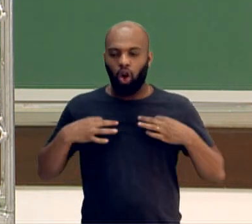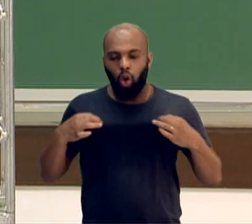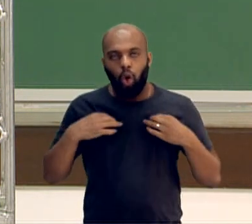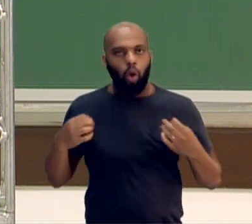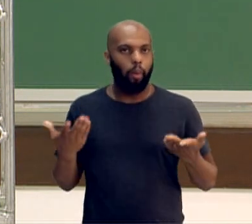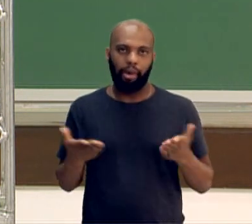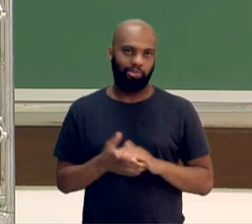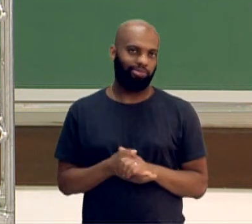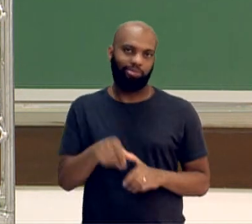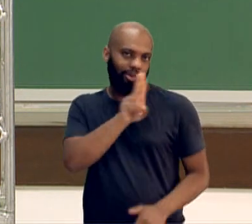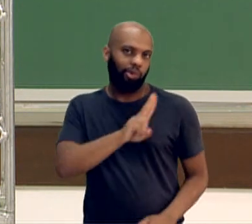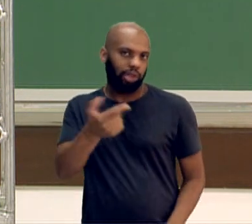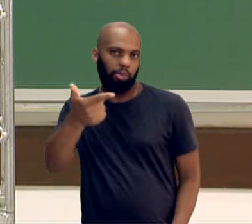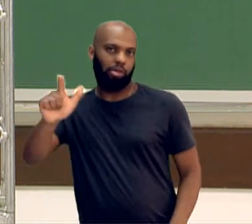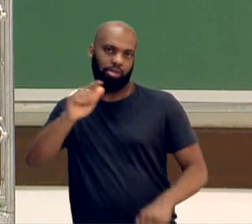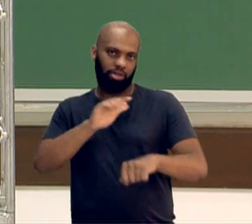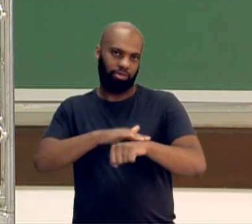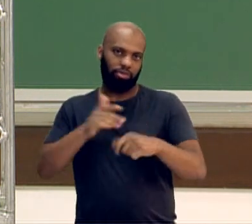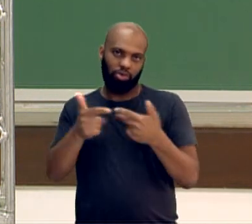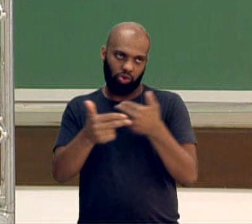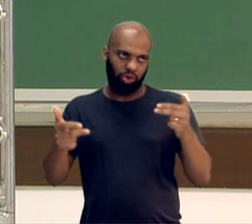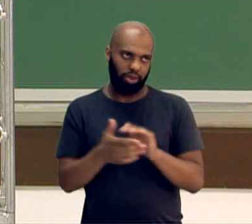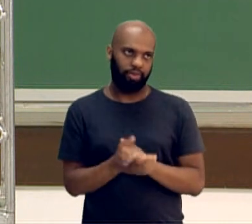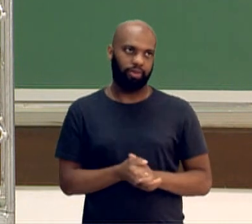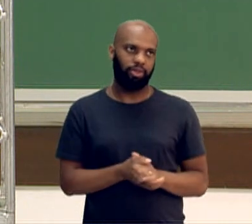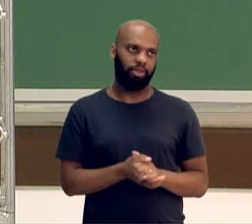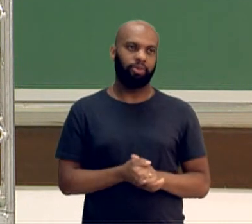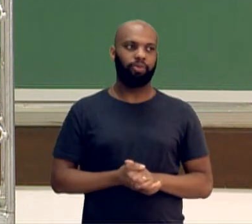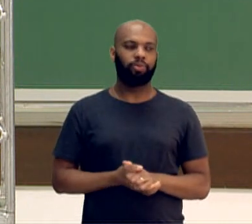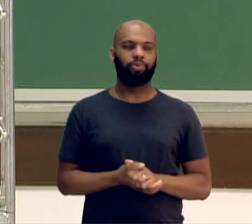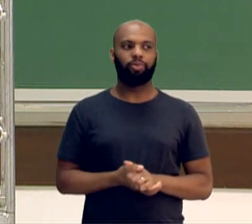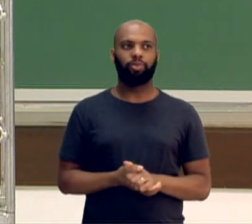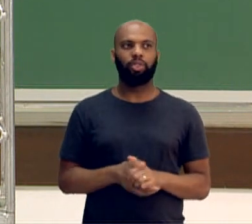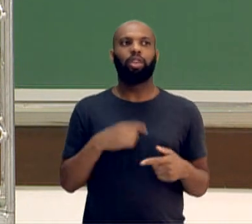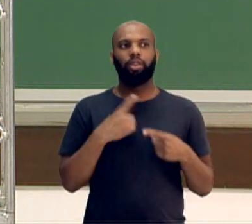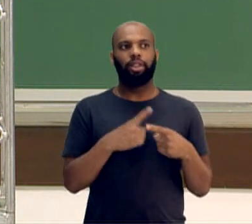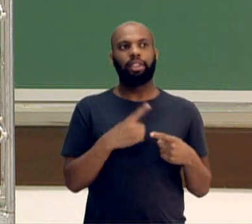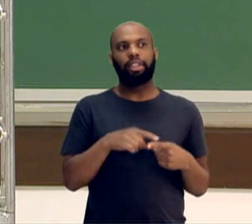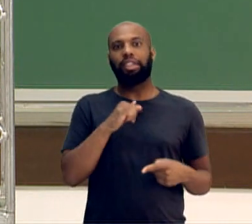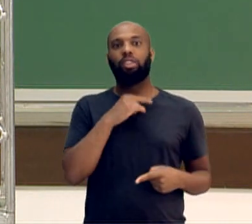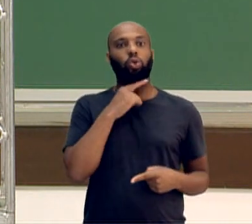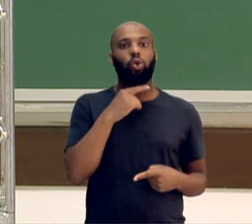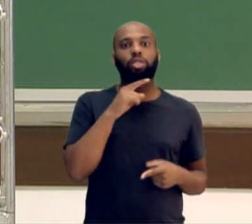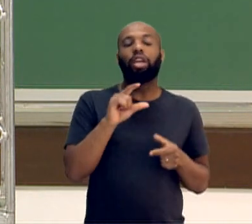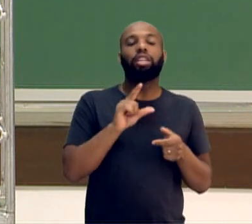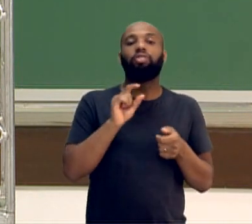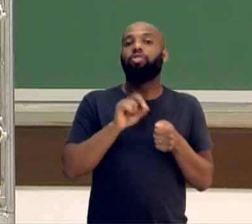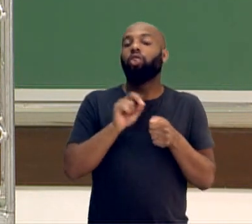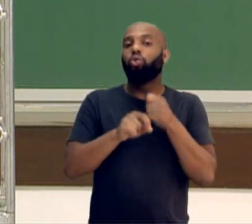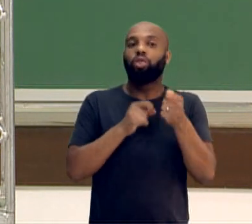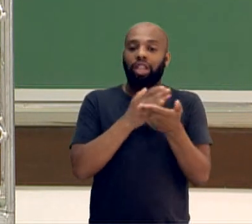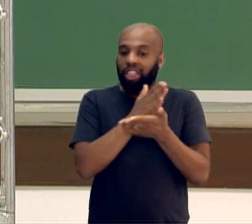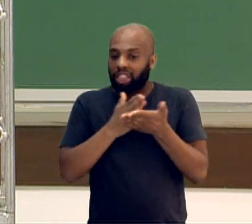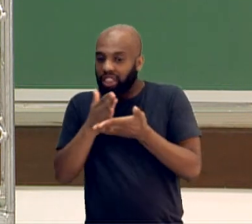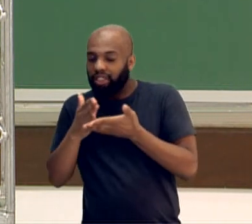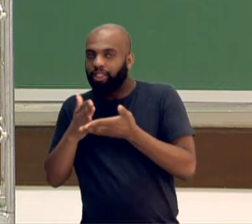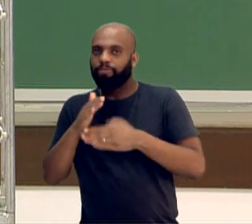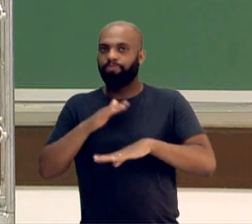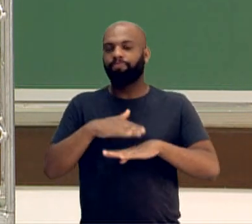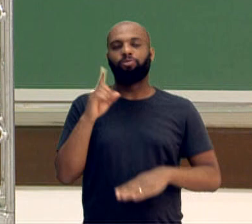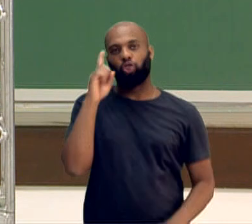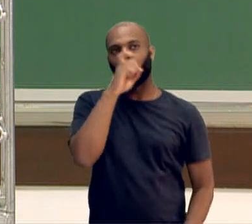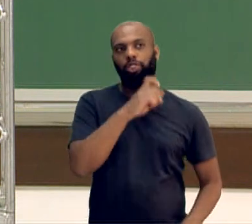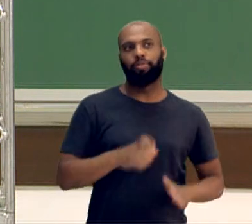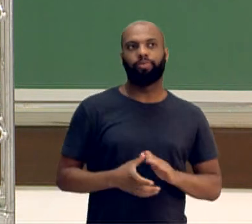roupa, se você consegue tirar de um lado, você pode destinar para o outro. Se você não consegue, você tem que subdividir as questões a mais, né?